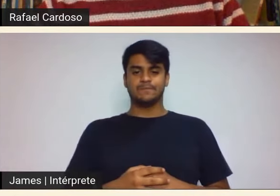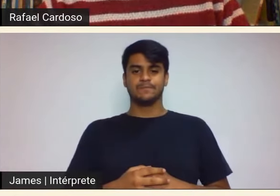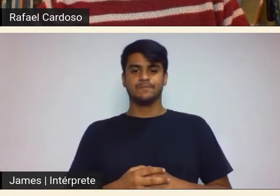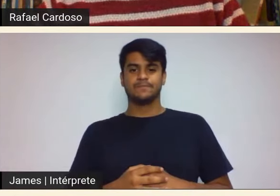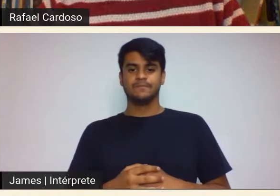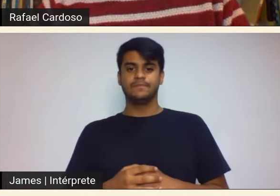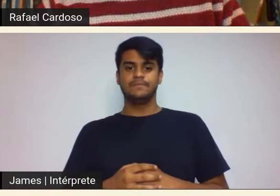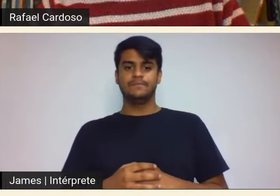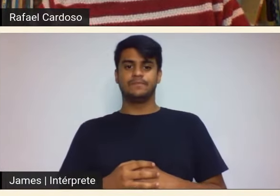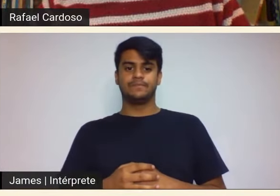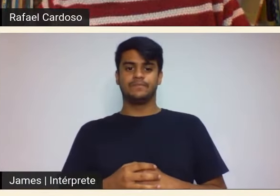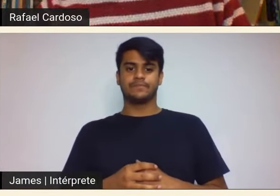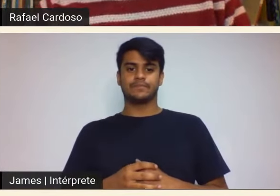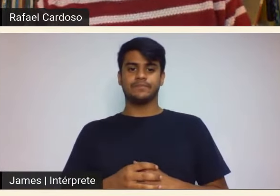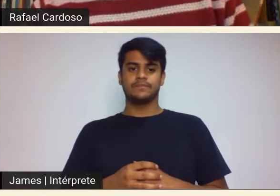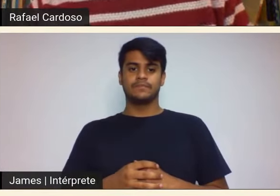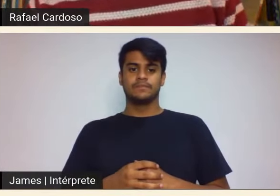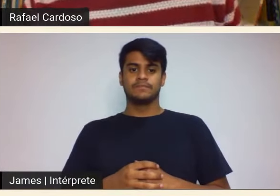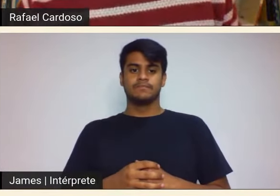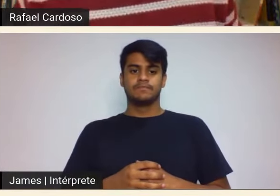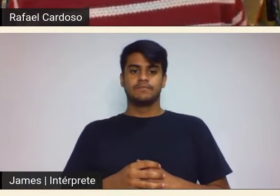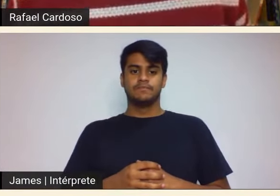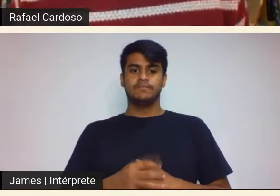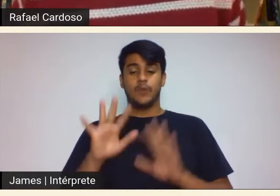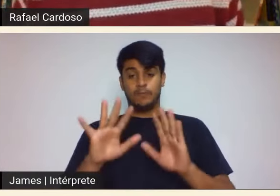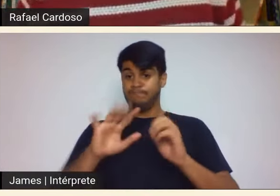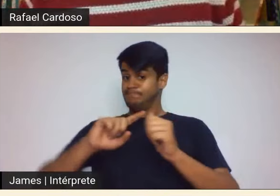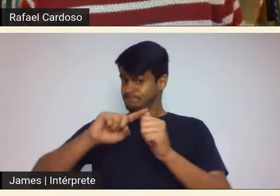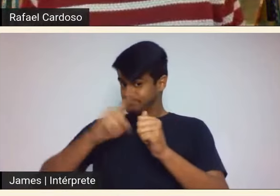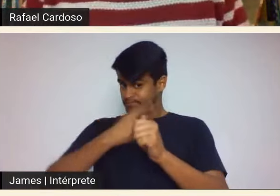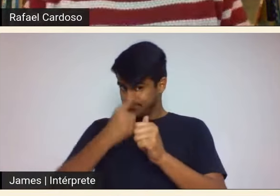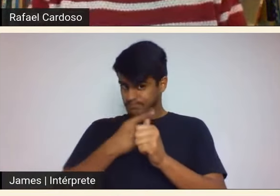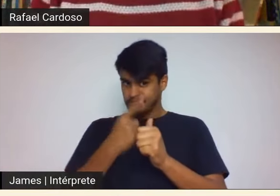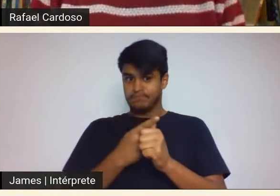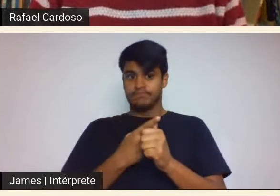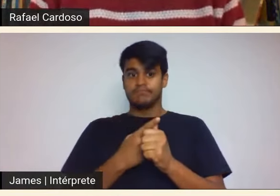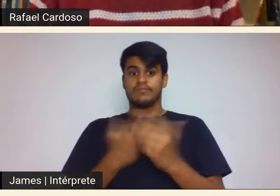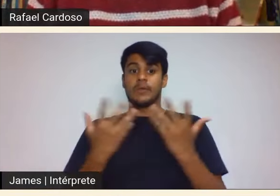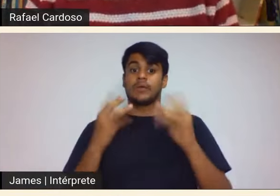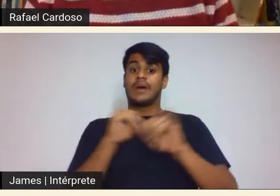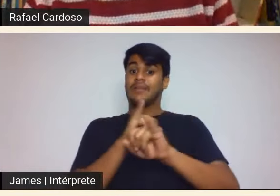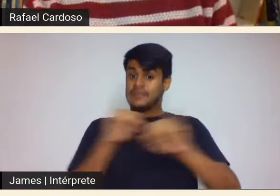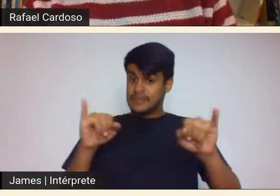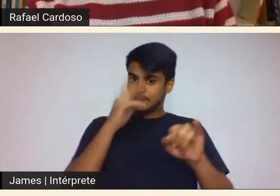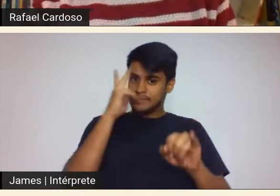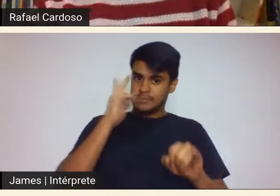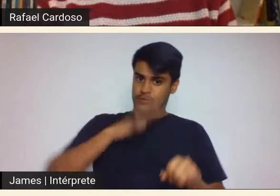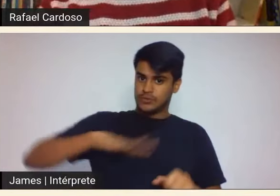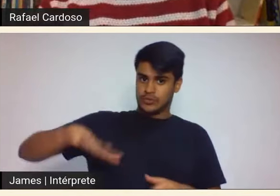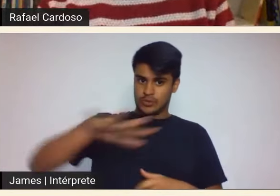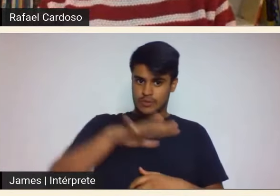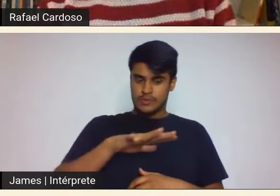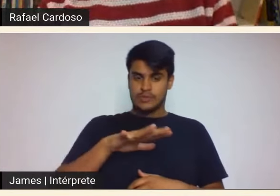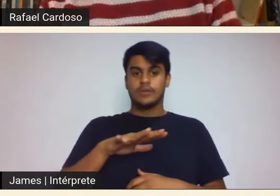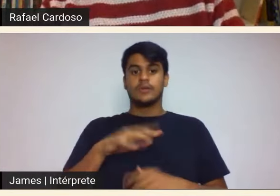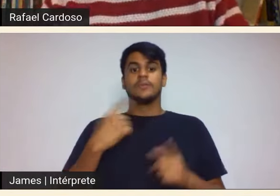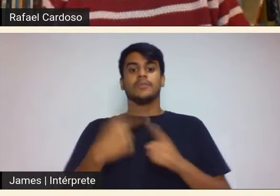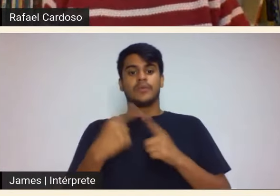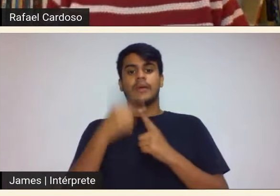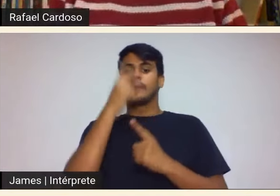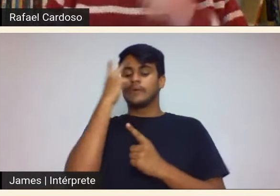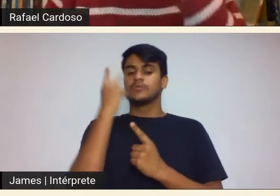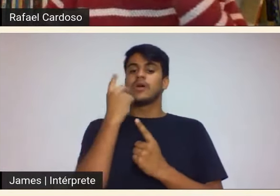Perfeito. Olha, em primeiro lugar, eu gostaria de dar um aviso ao público. Tem algumas pessoas mandando